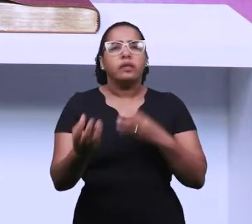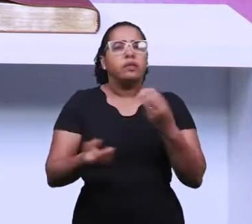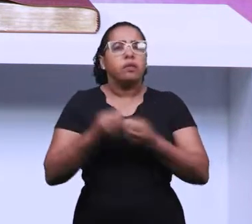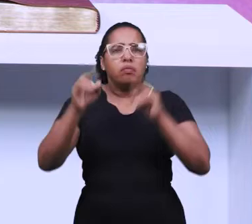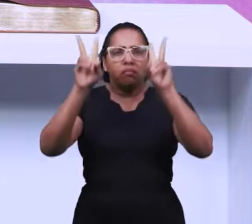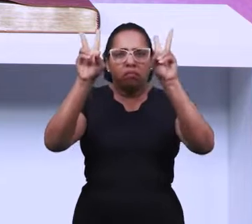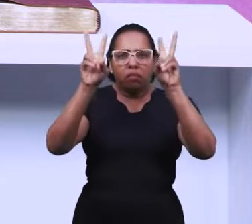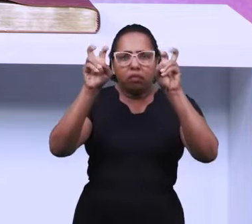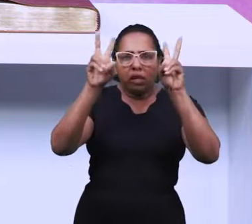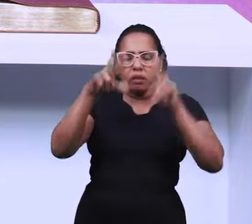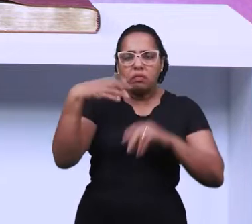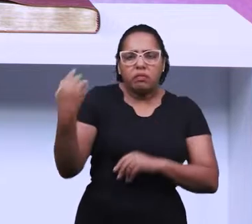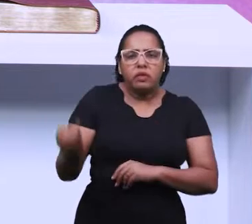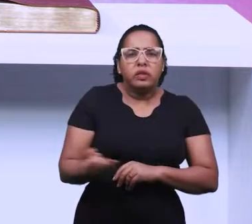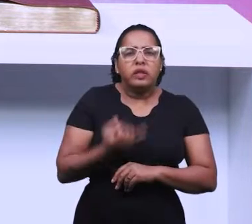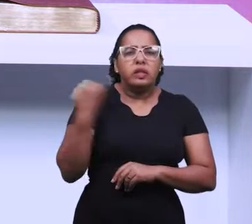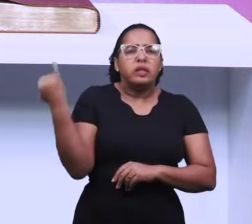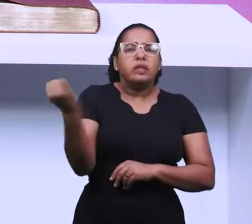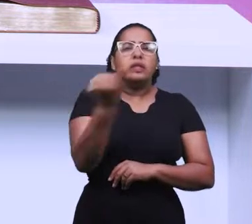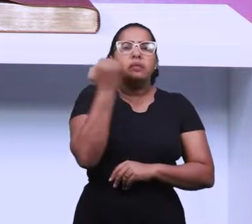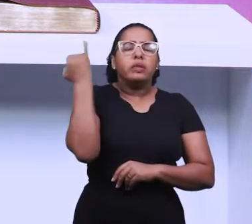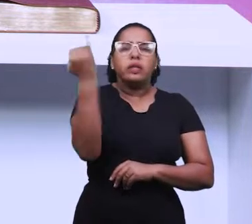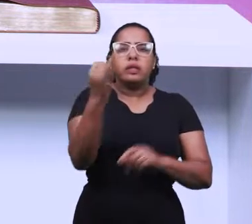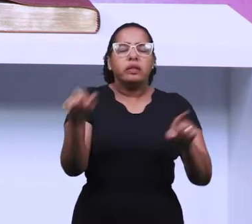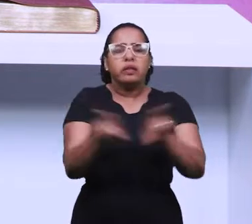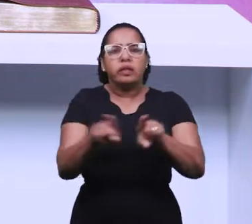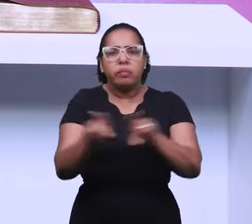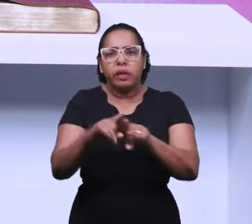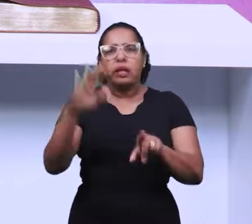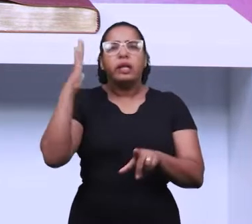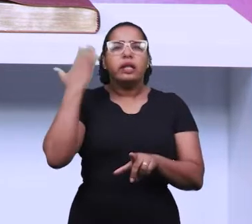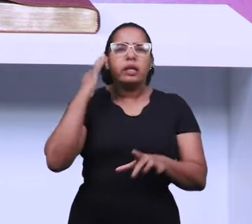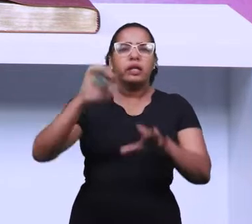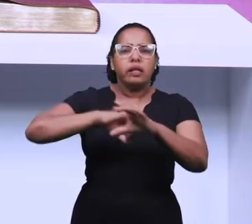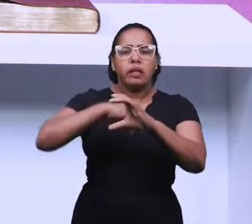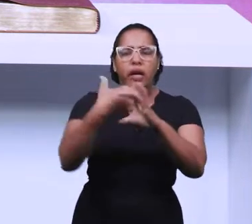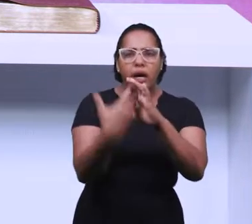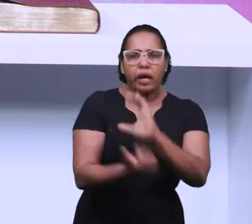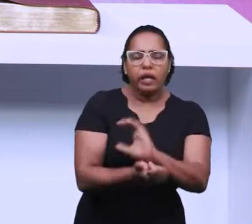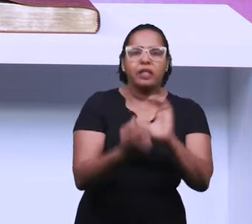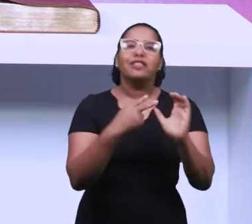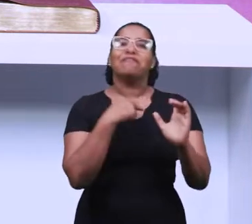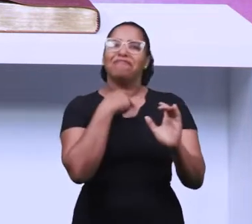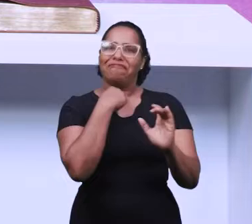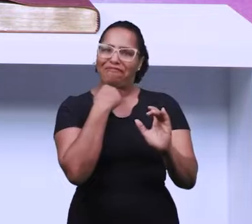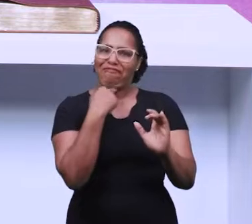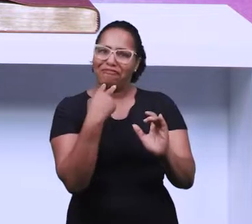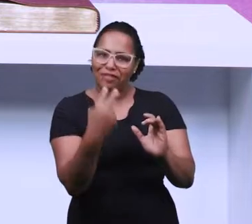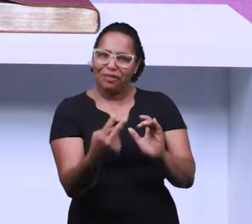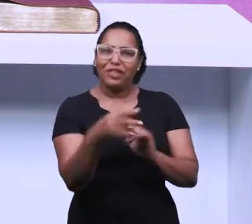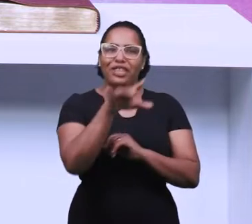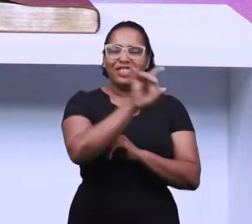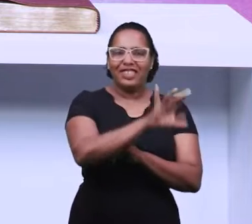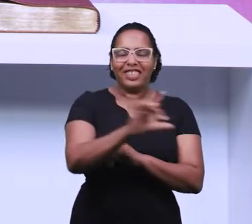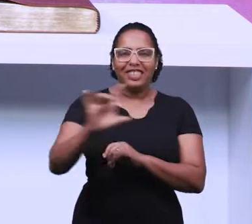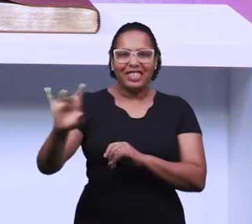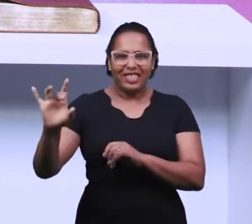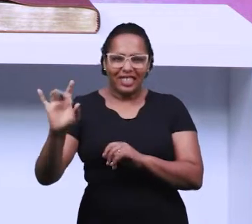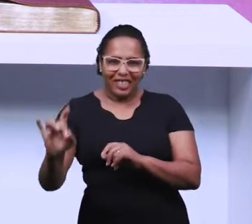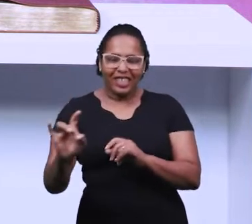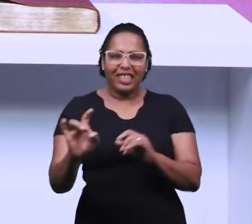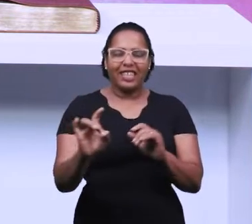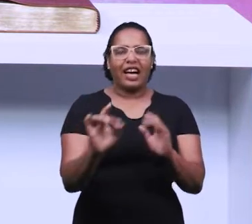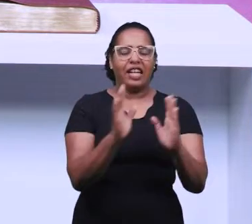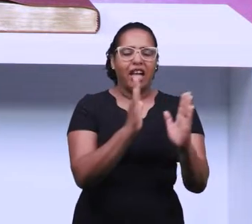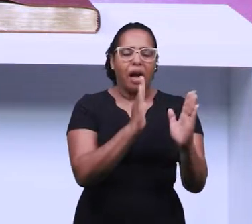é de extrema importância e assim entendermos as características vocais de cada idade, de